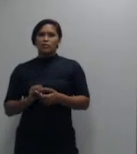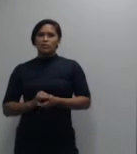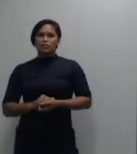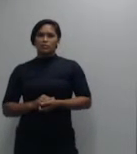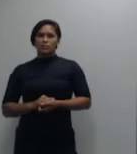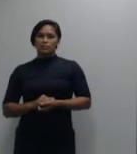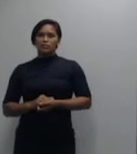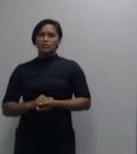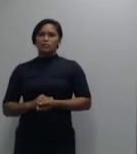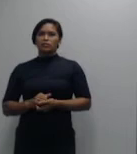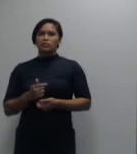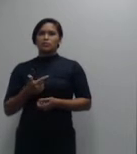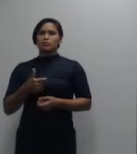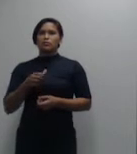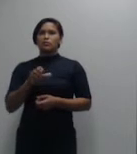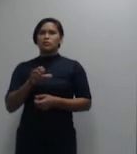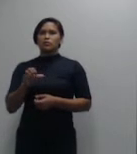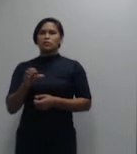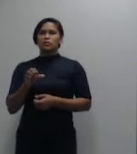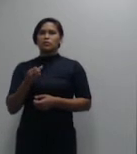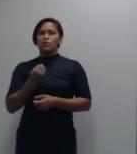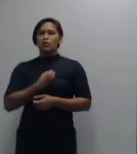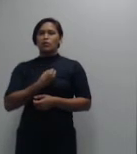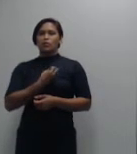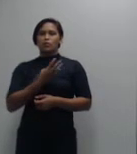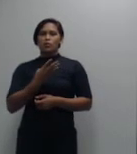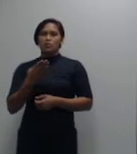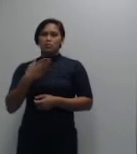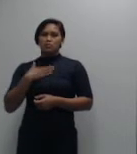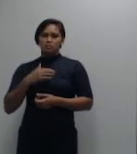2009 da Ordem do dia e quatro mil